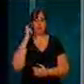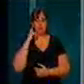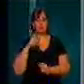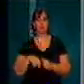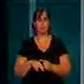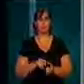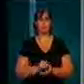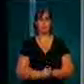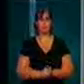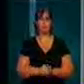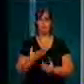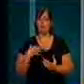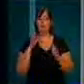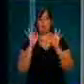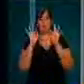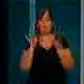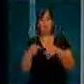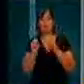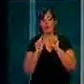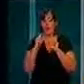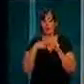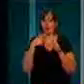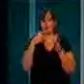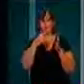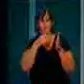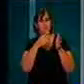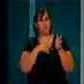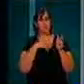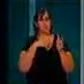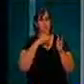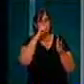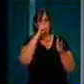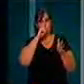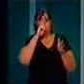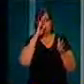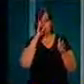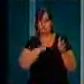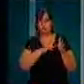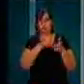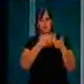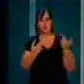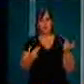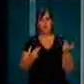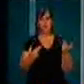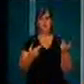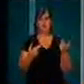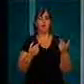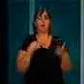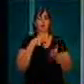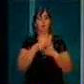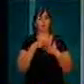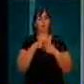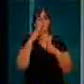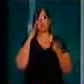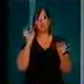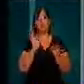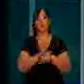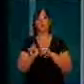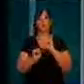Para terminar, assim, diante de tais e graves circunstâncias, diante dos fatos, sou obrigado a concluir que